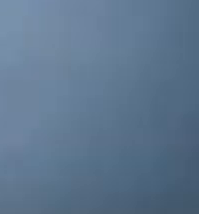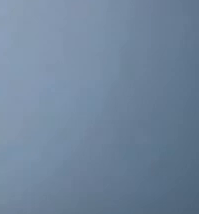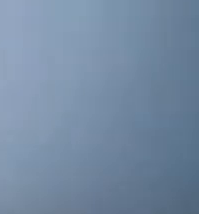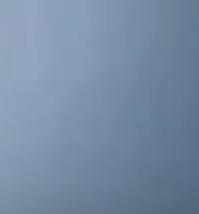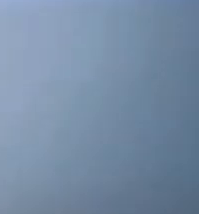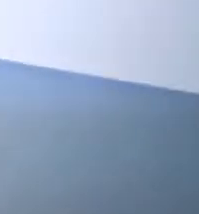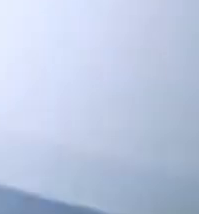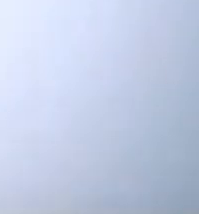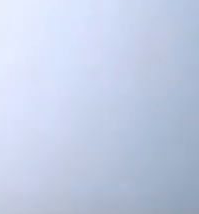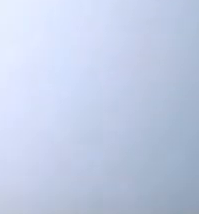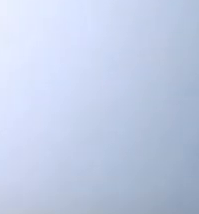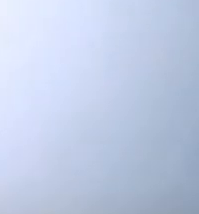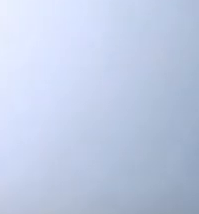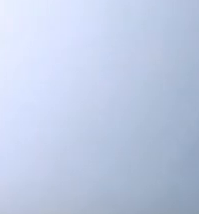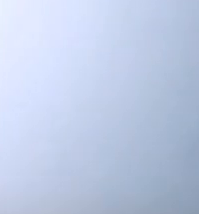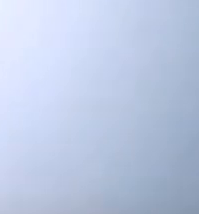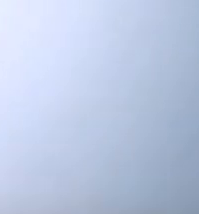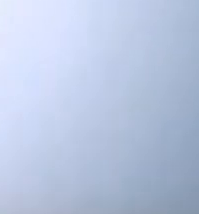e